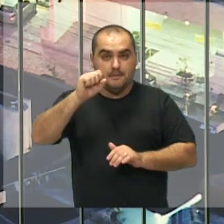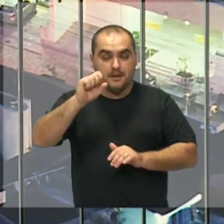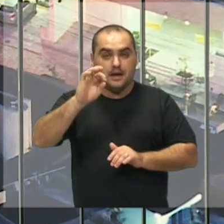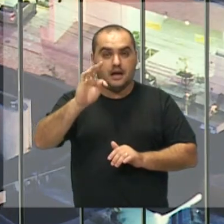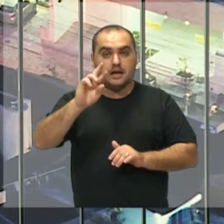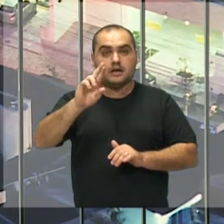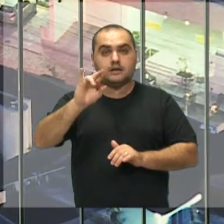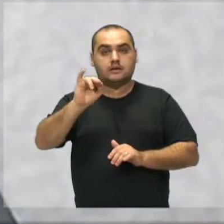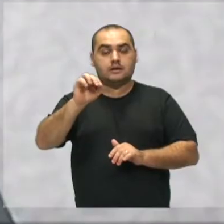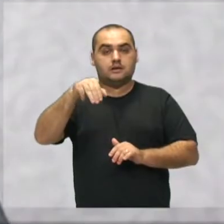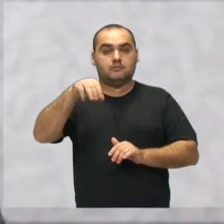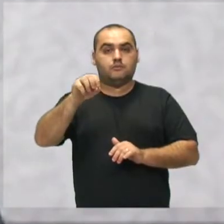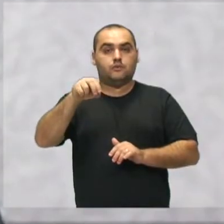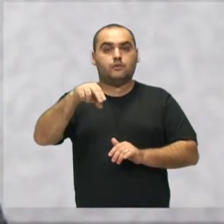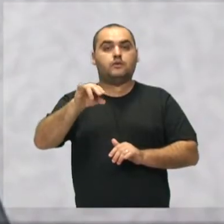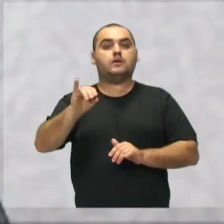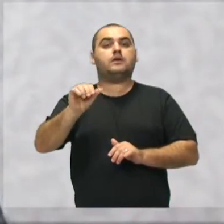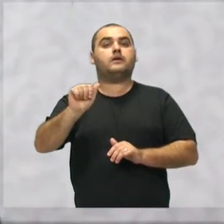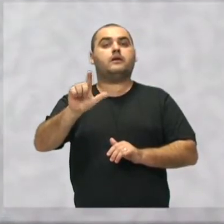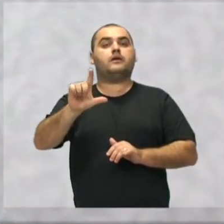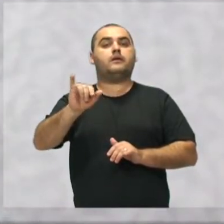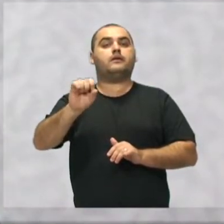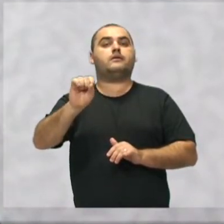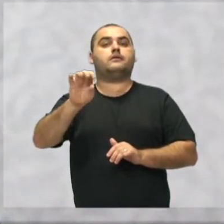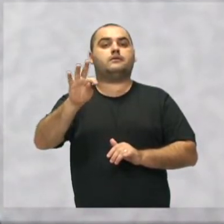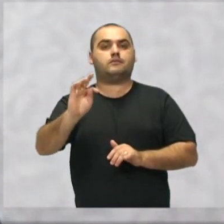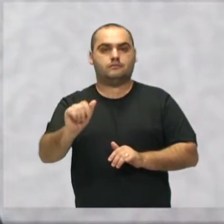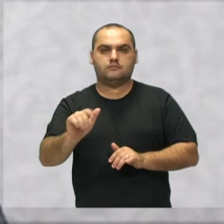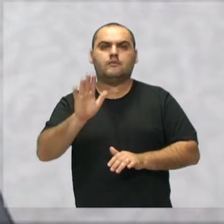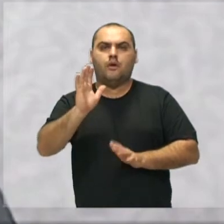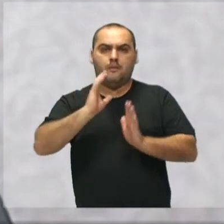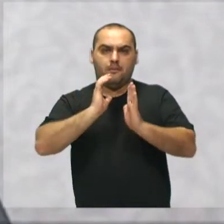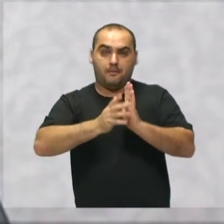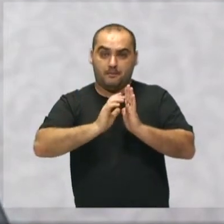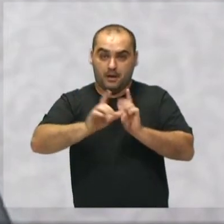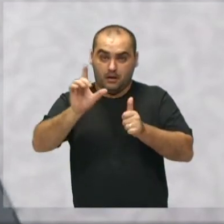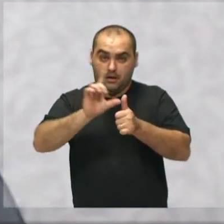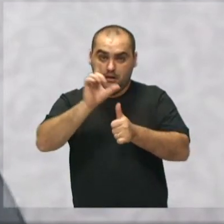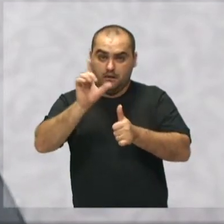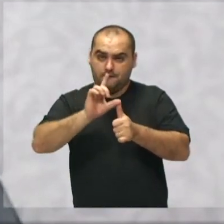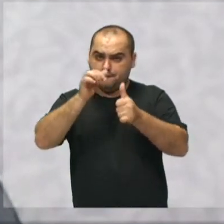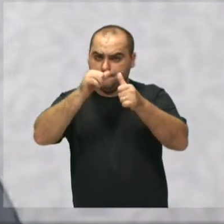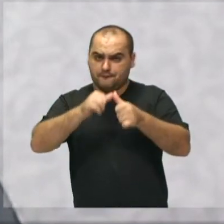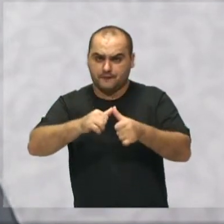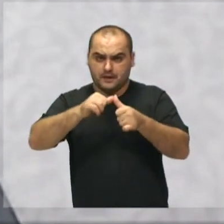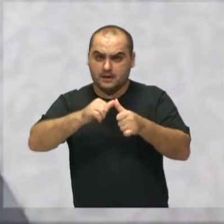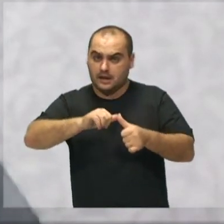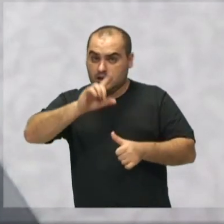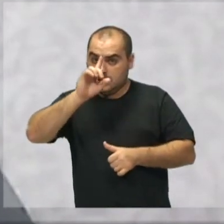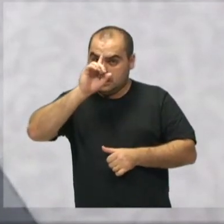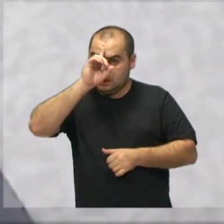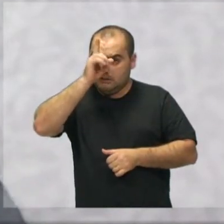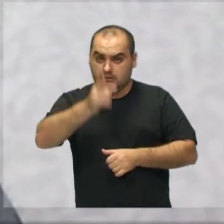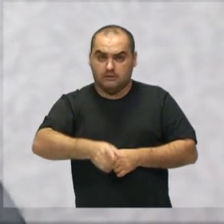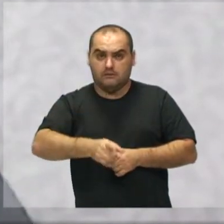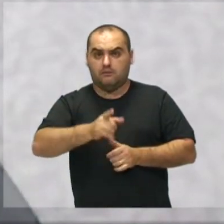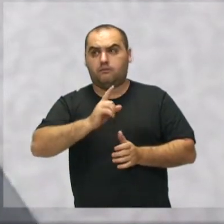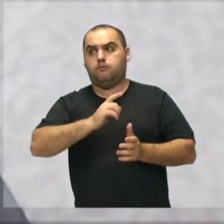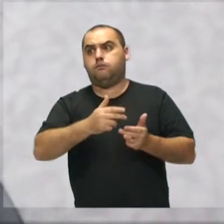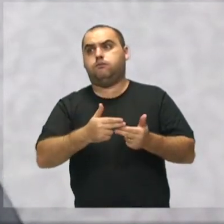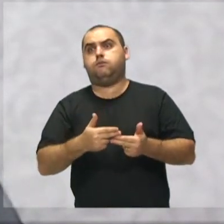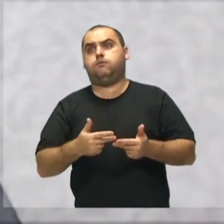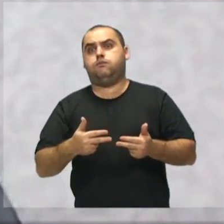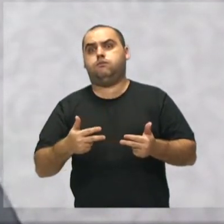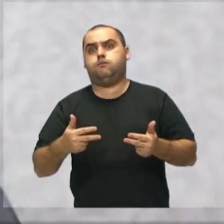Você vê que num partido um líder perdura por um longo tempo e ele fica meio que dono, distribuindo